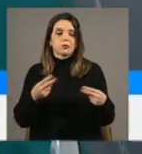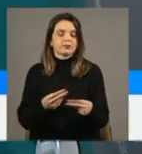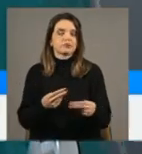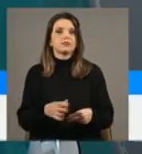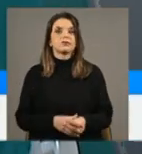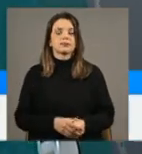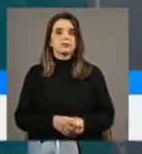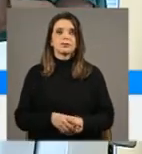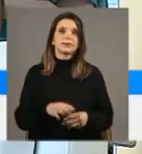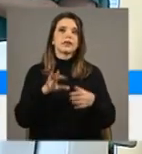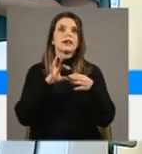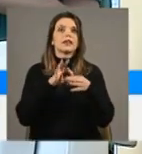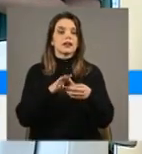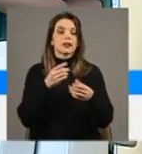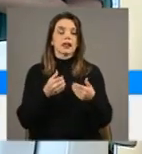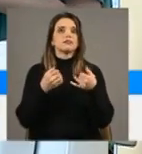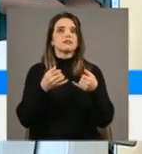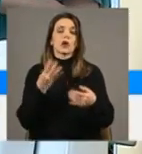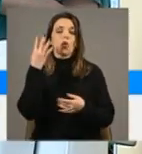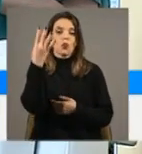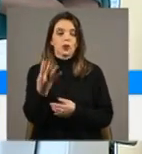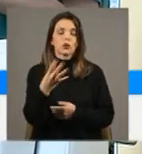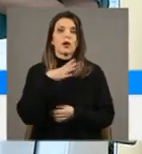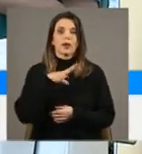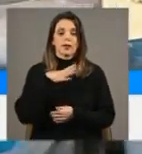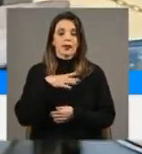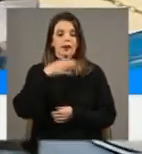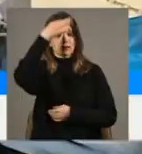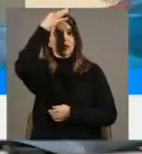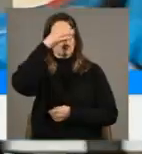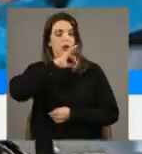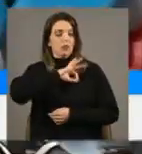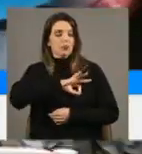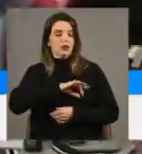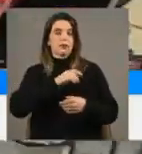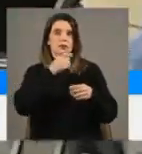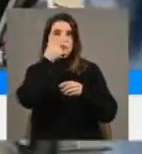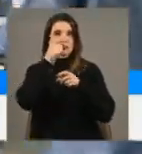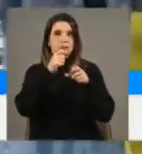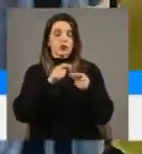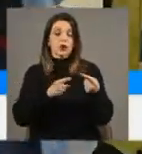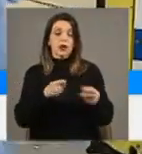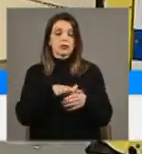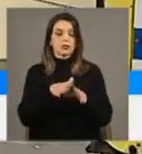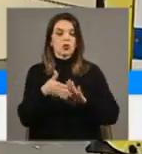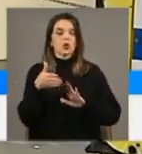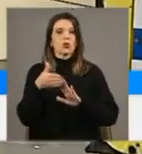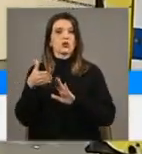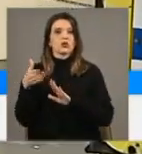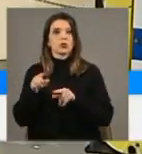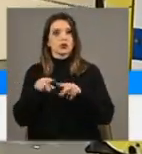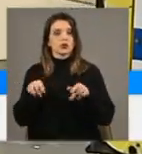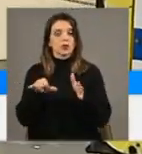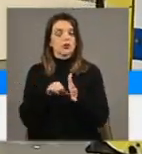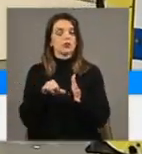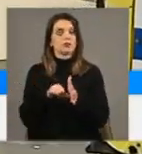mandato que se segue quer dignificar a classe profissional. O estado no qual se encontram as urgências do Hospital Nélio Mendonça é um dos assuntos que mais